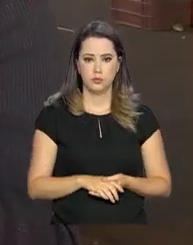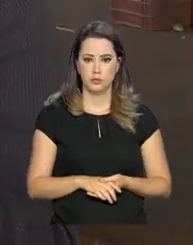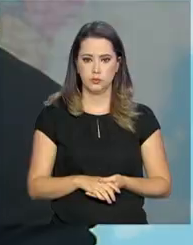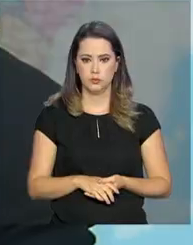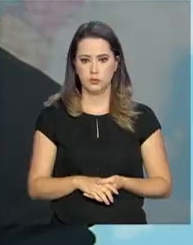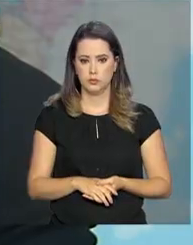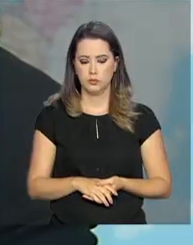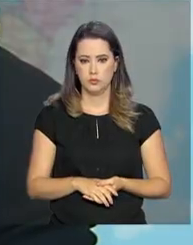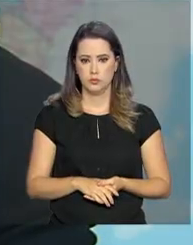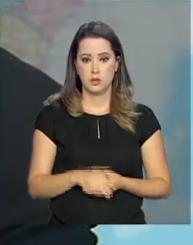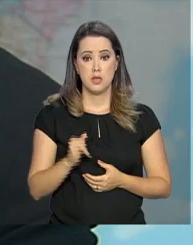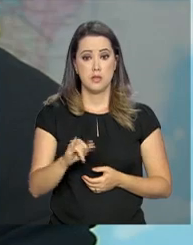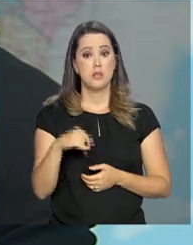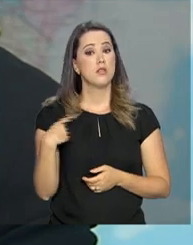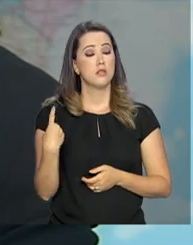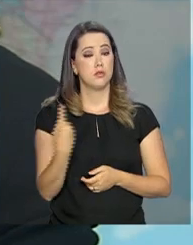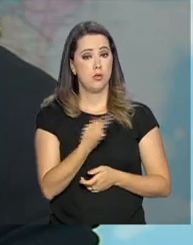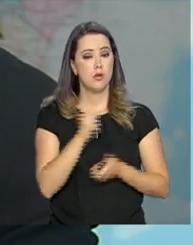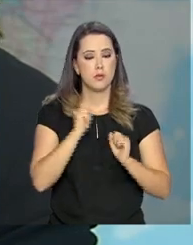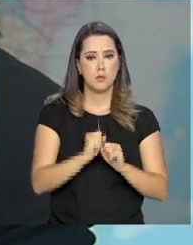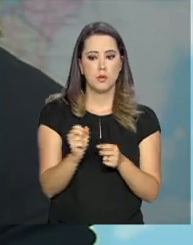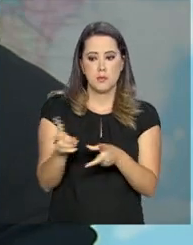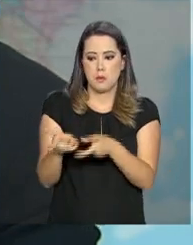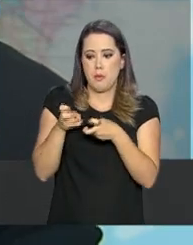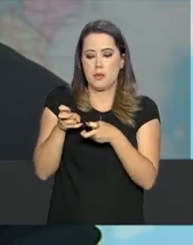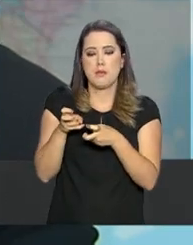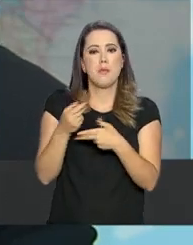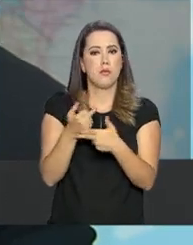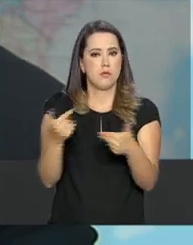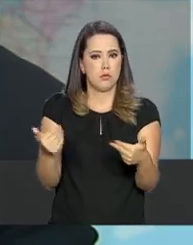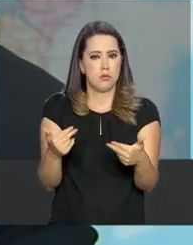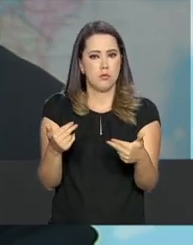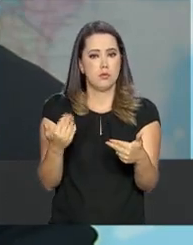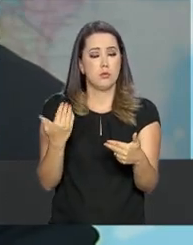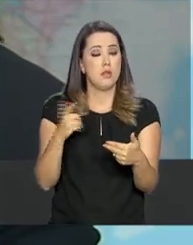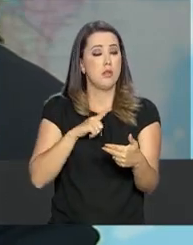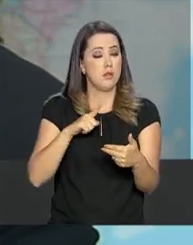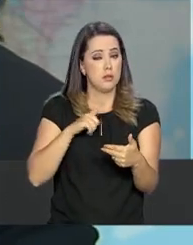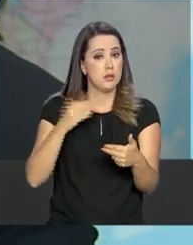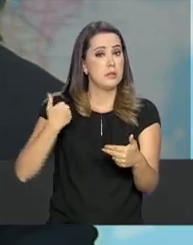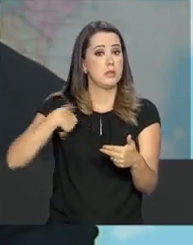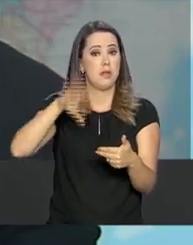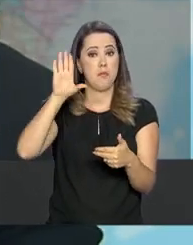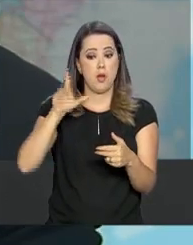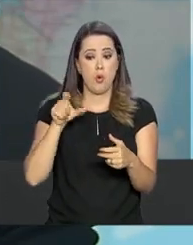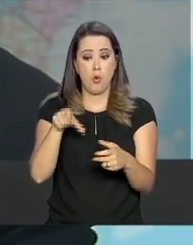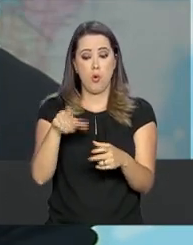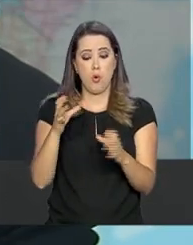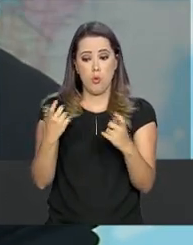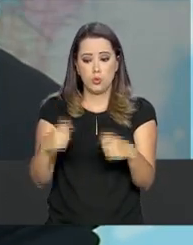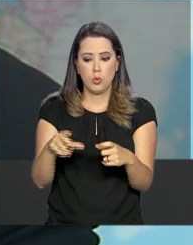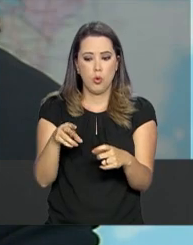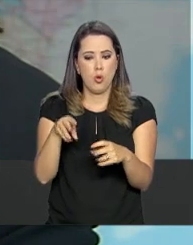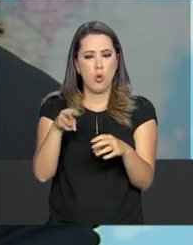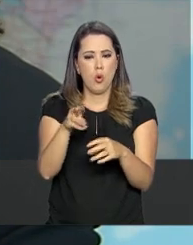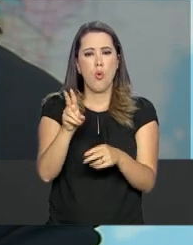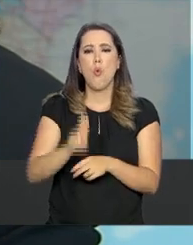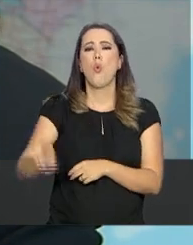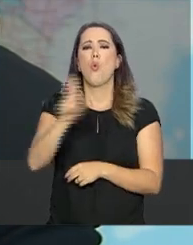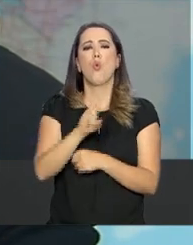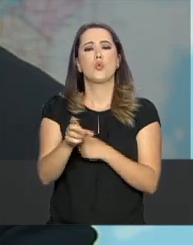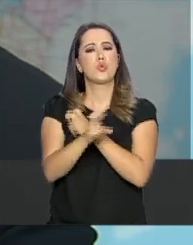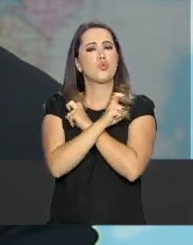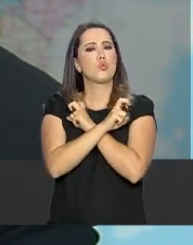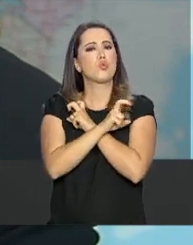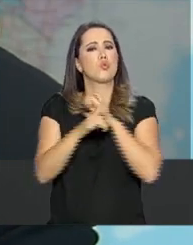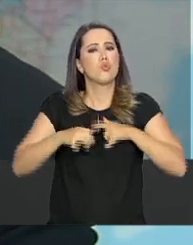específicas. Se a gente consegue identificar aqueles produtos que têm um maior índice de contaminação, né, um maior índice